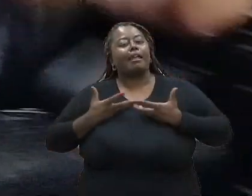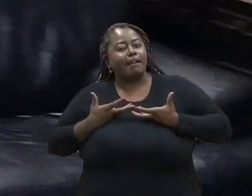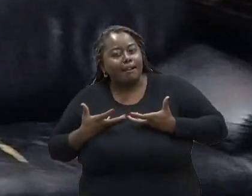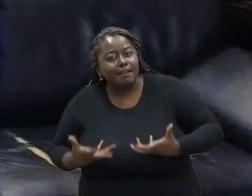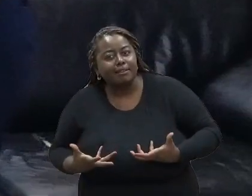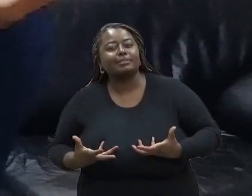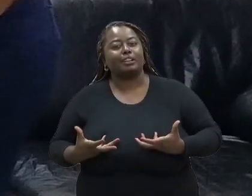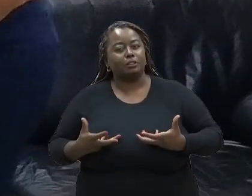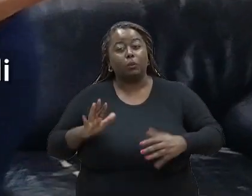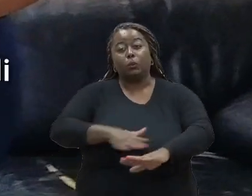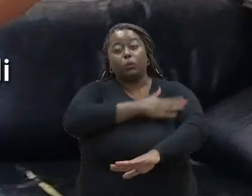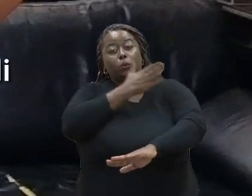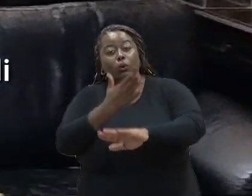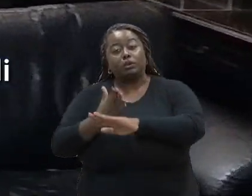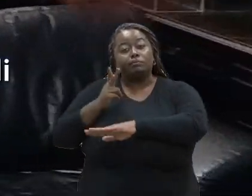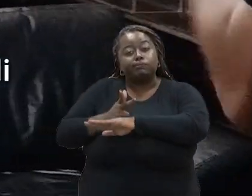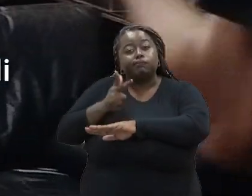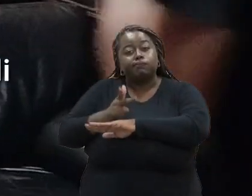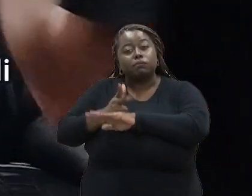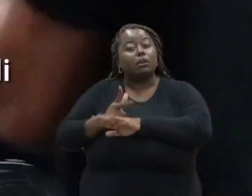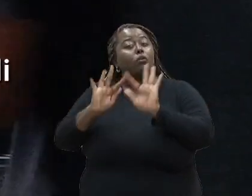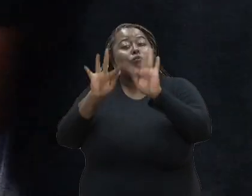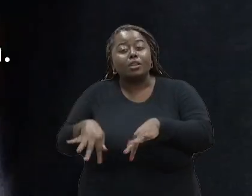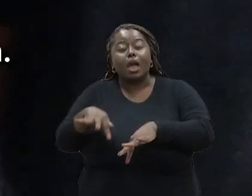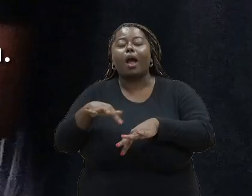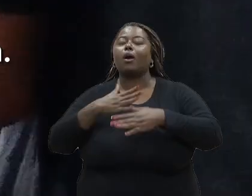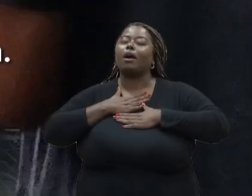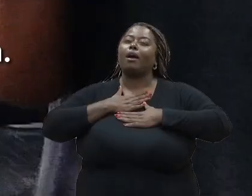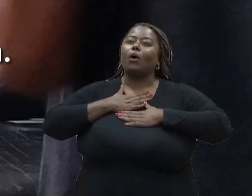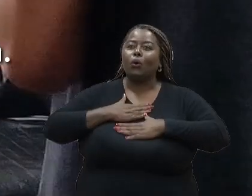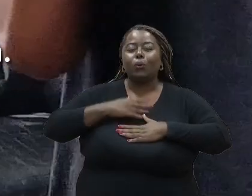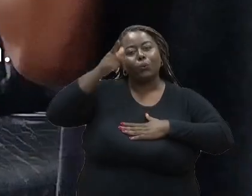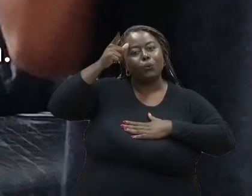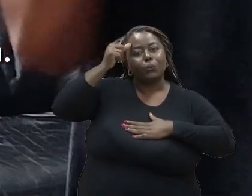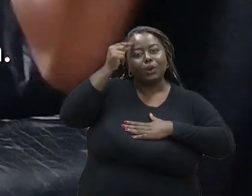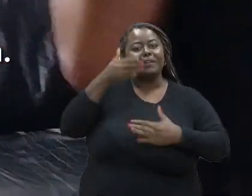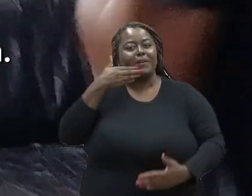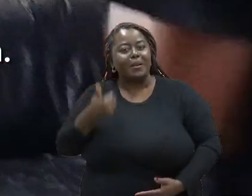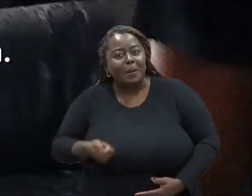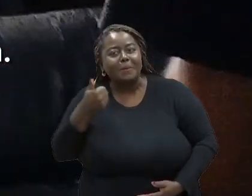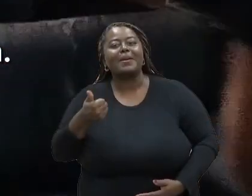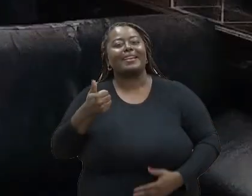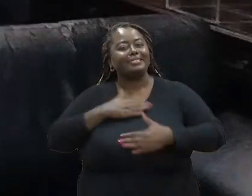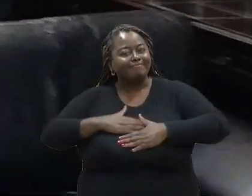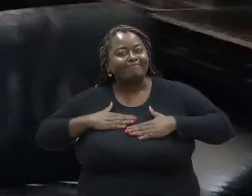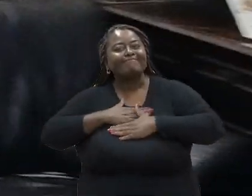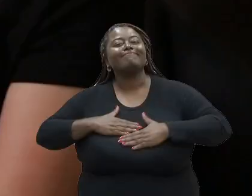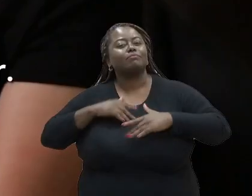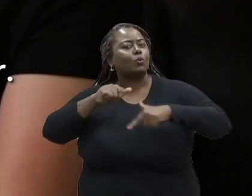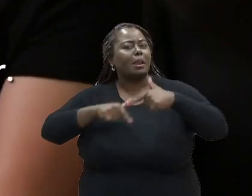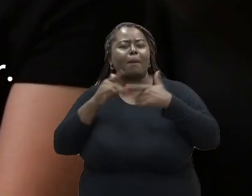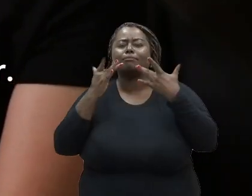cansativo, né, a gente ficou o dia inteiro gravando, no final do dia, eu sei que todo mundo ali bate aquele alívio de, nossa, valeu a pena, sabe, aquela satisfação, porque é um trabalho